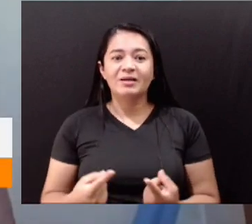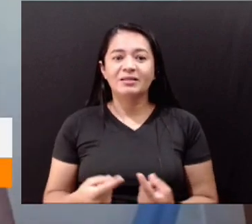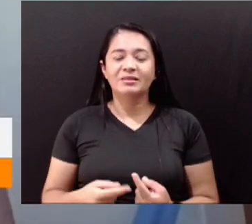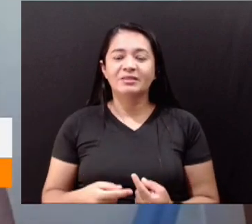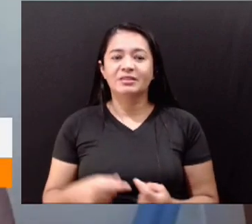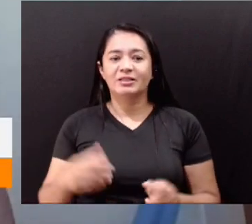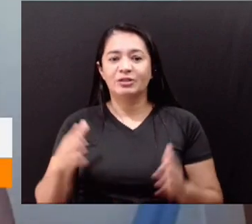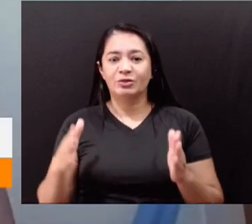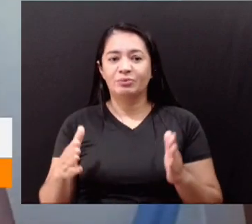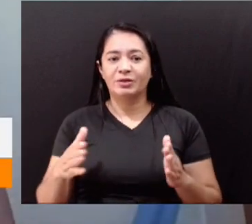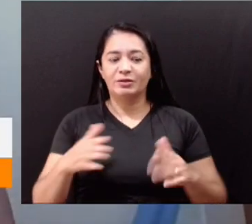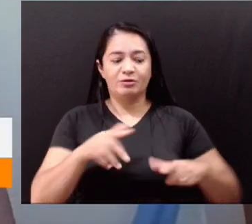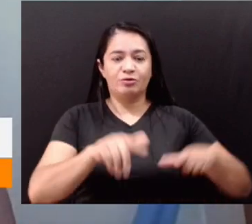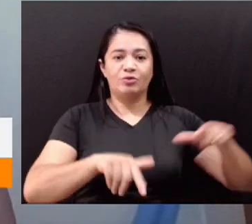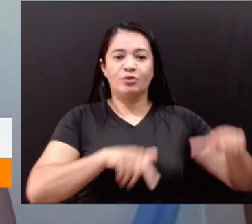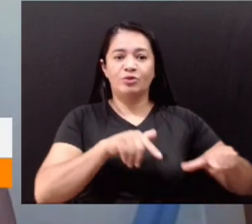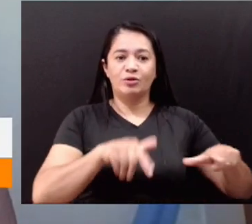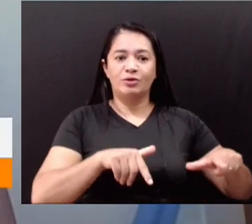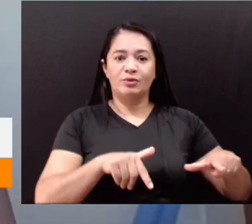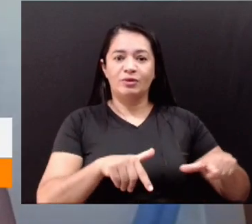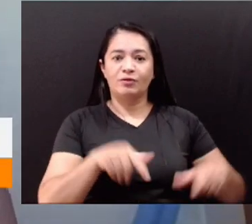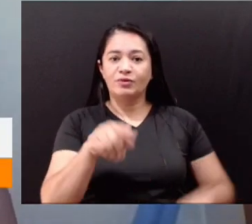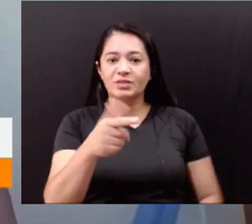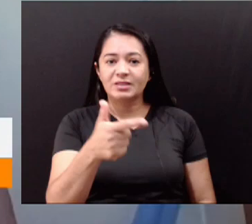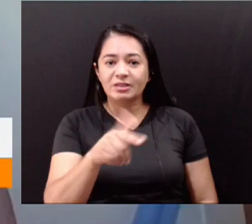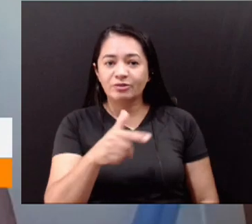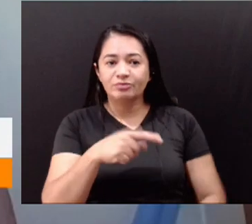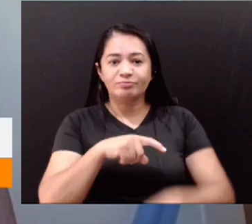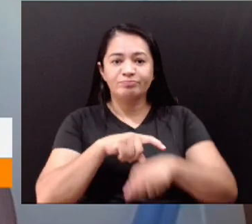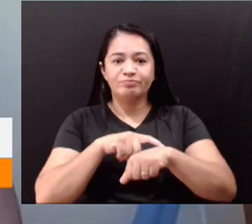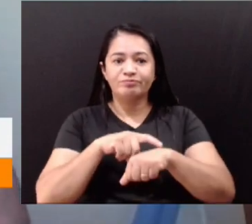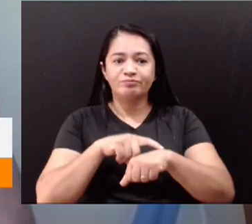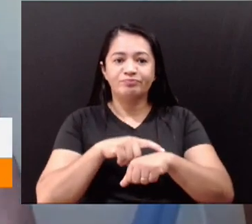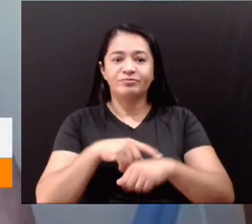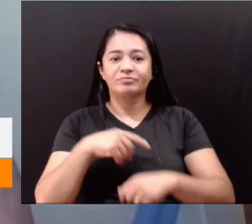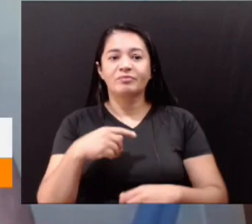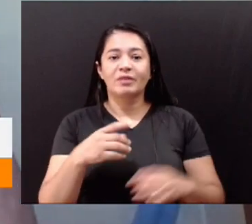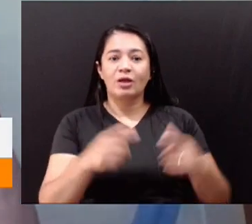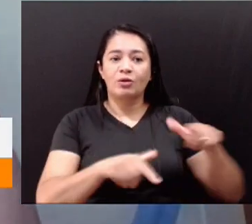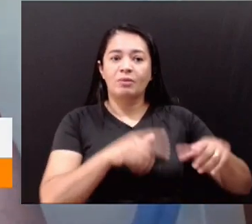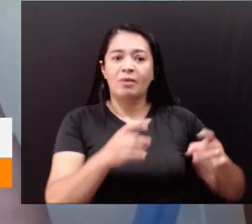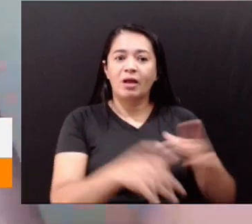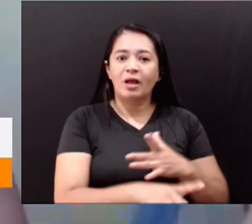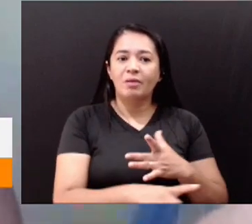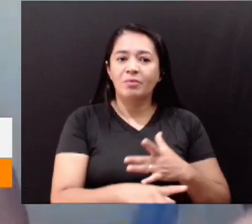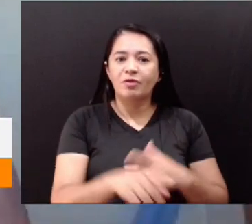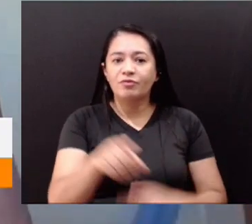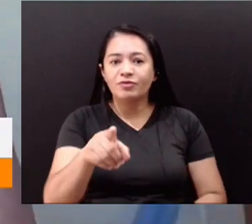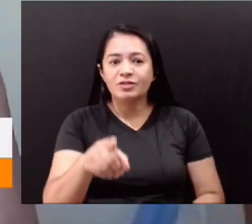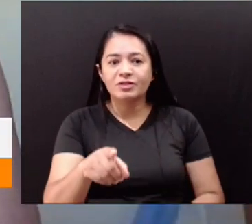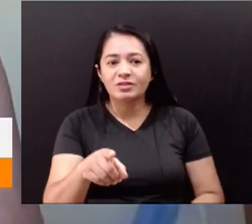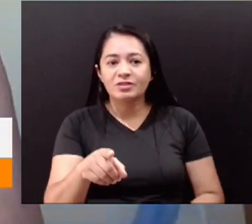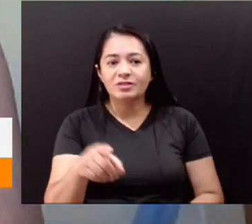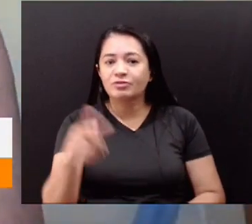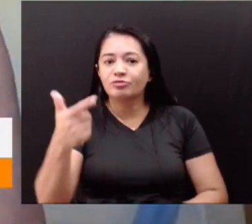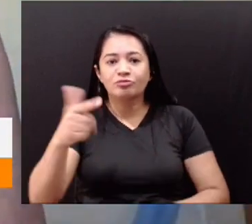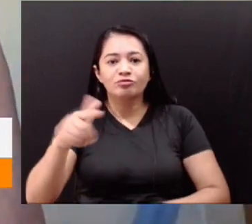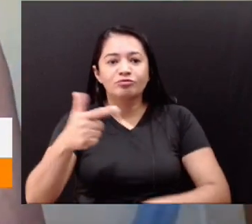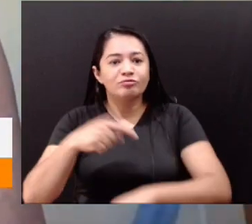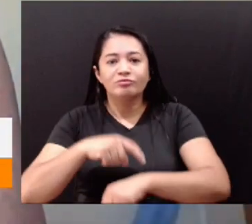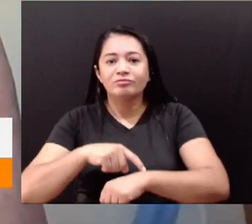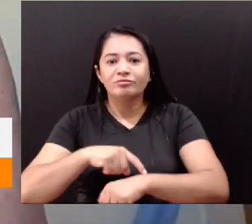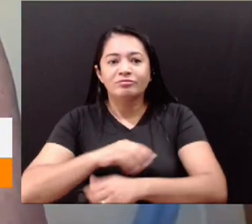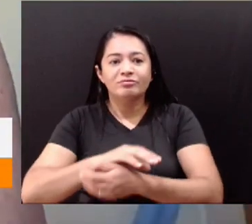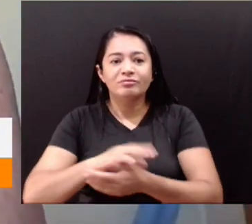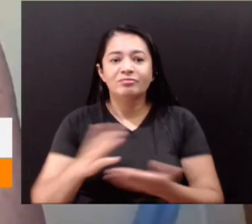você quase não tem tempo e depois você não tem todo o tempo do mundo e não sabe